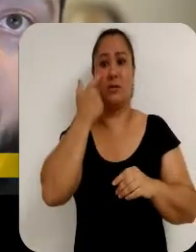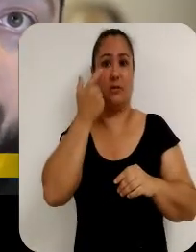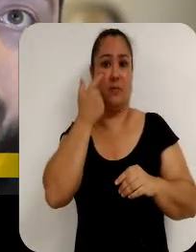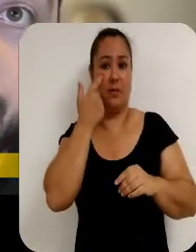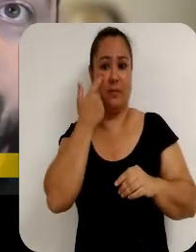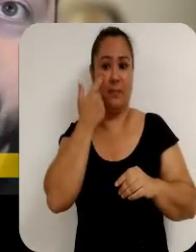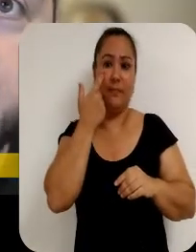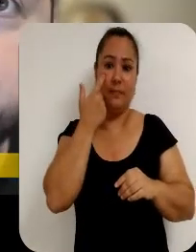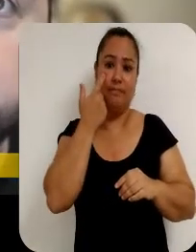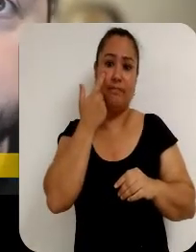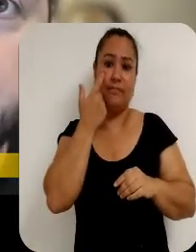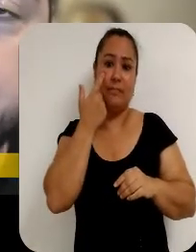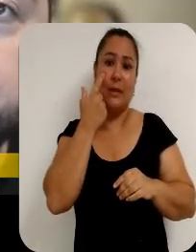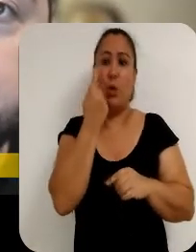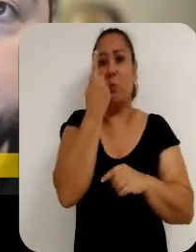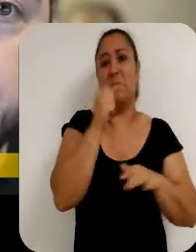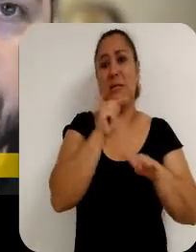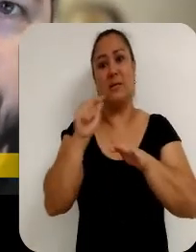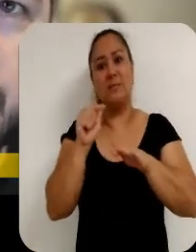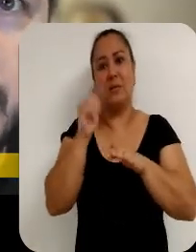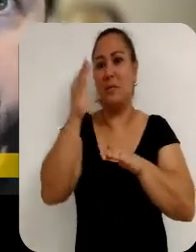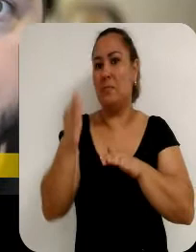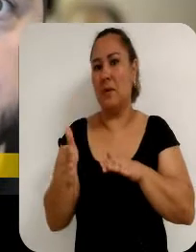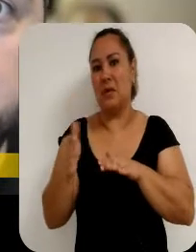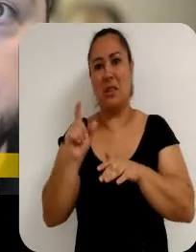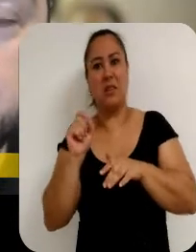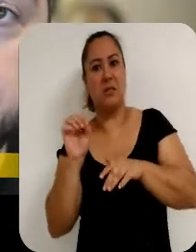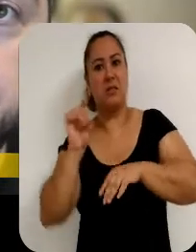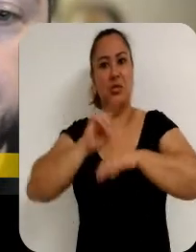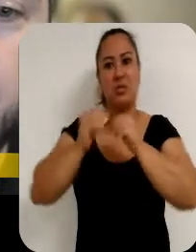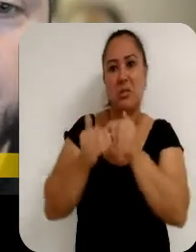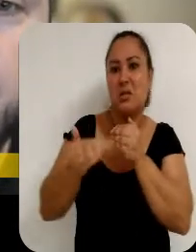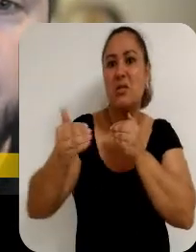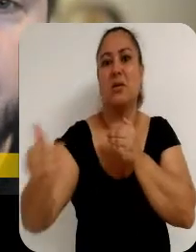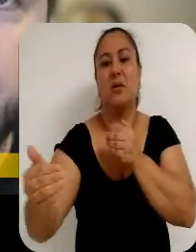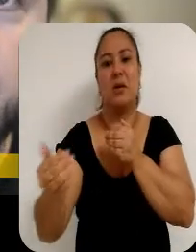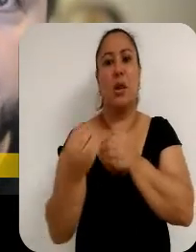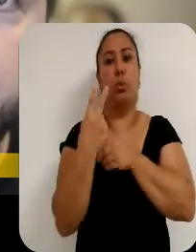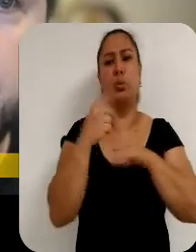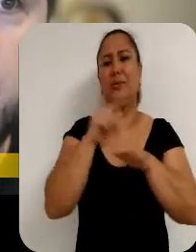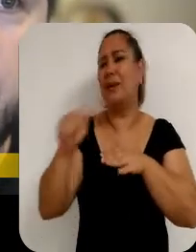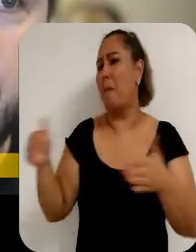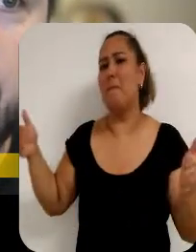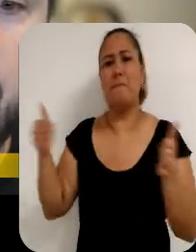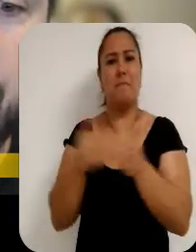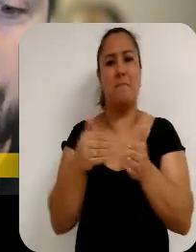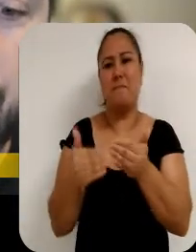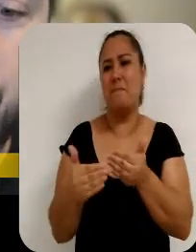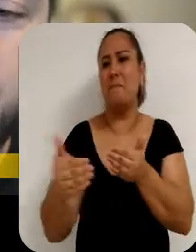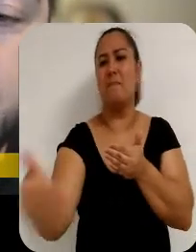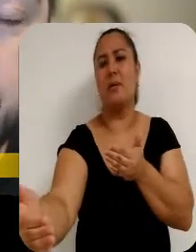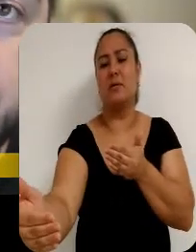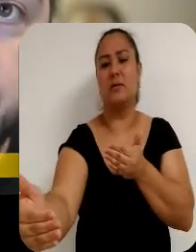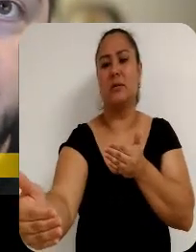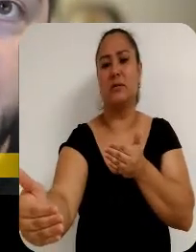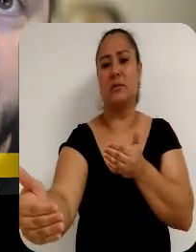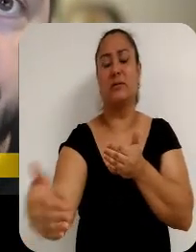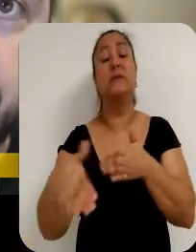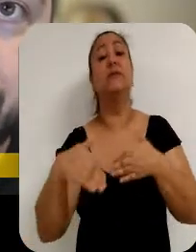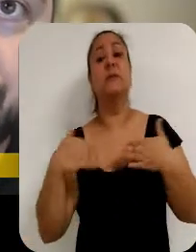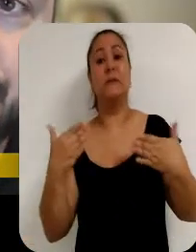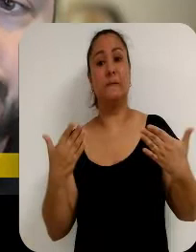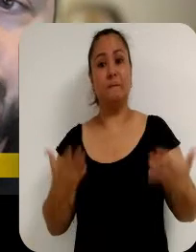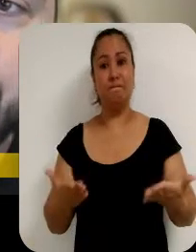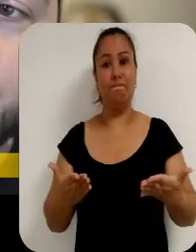e meia, 10 dias daqui para frente, 2 semanas no máximo. Então, o grande motivo dessa